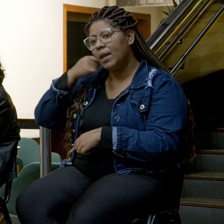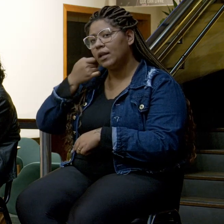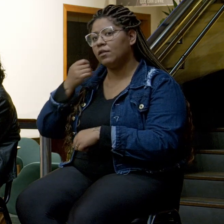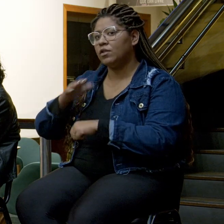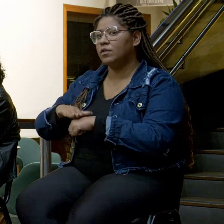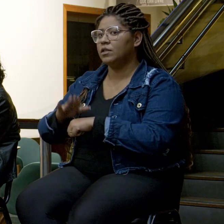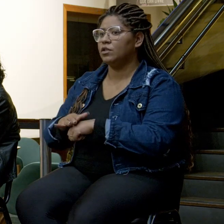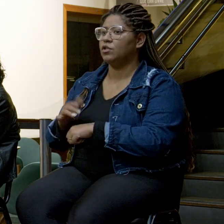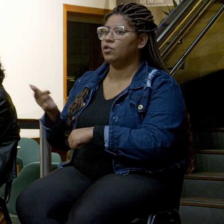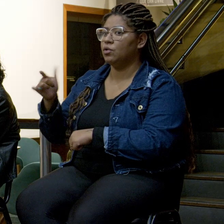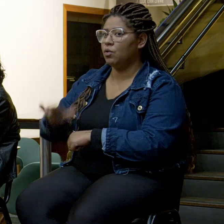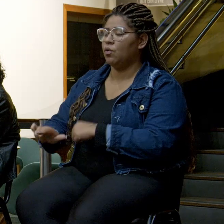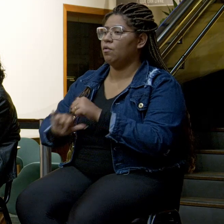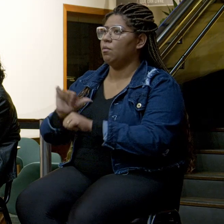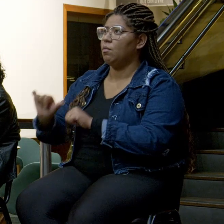vez. Então,